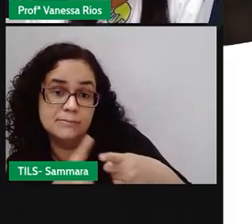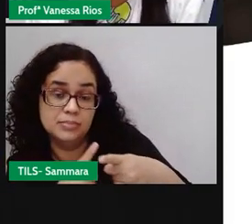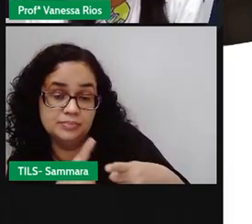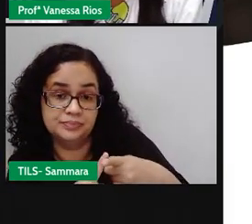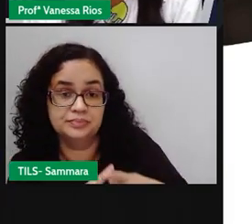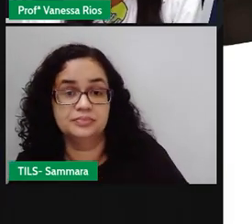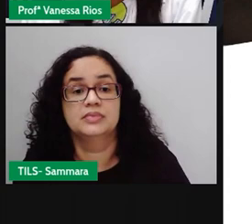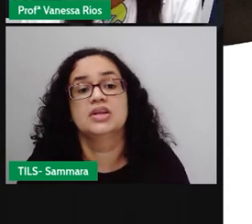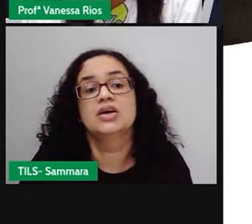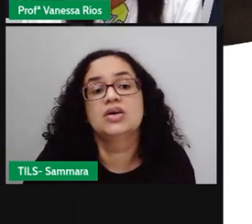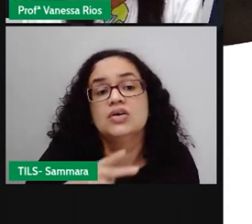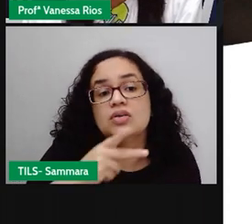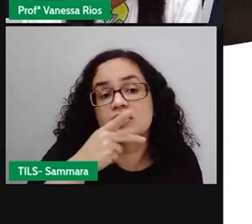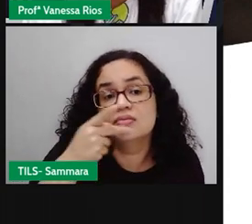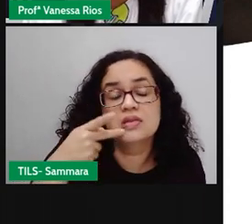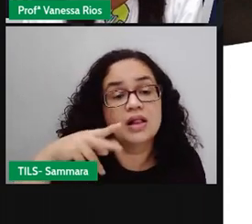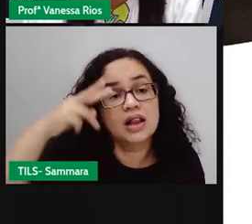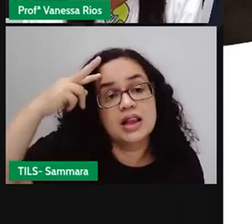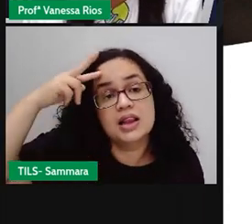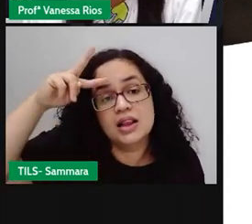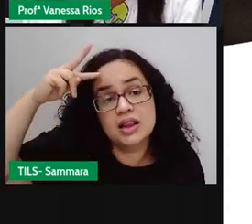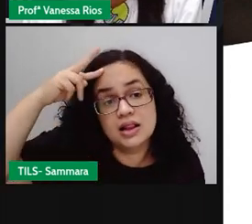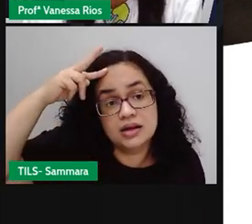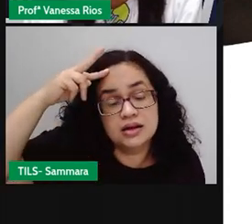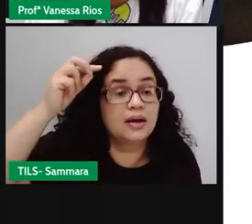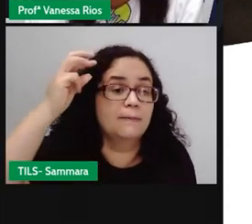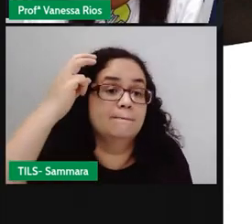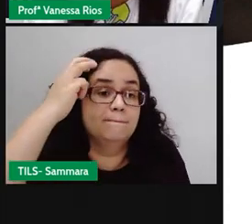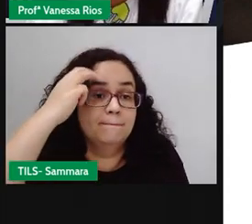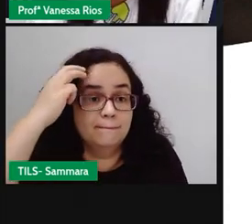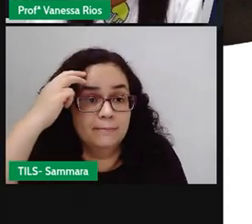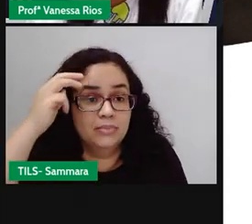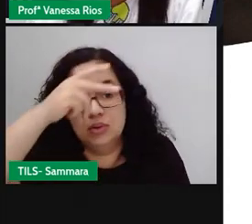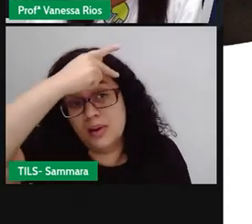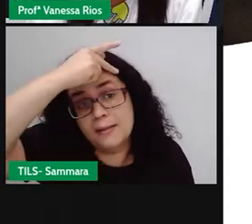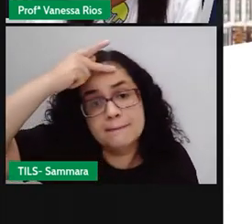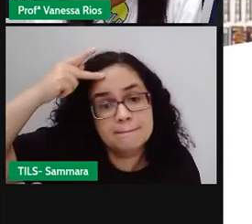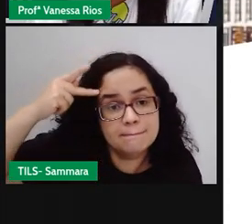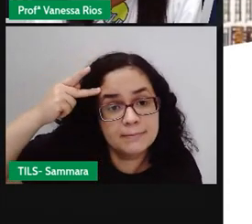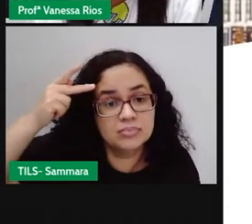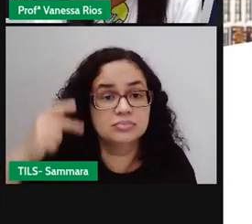e que fala das suas lembranças e das suas memórias enquanto pessoa.